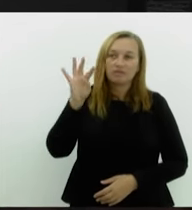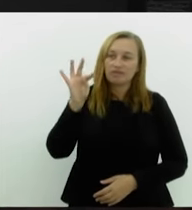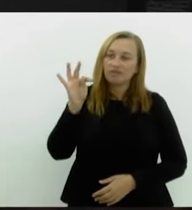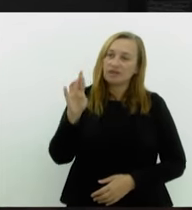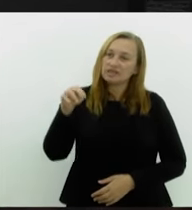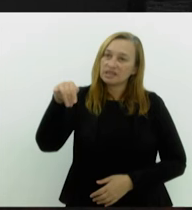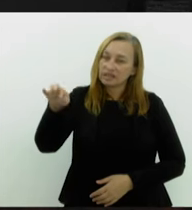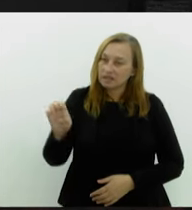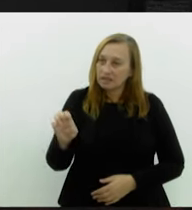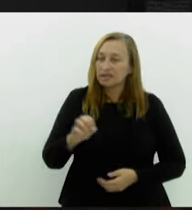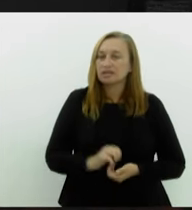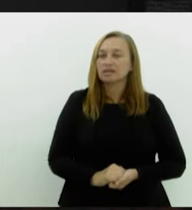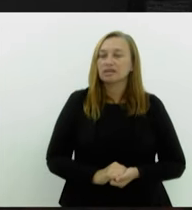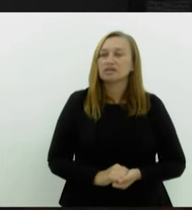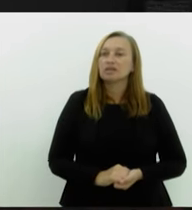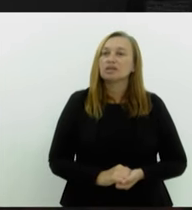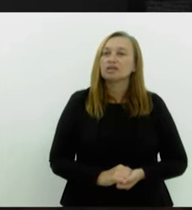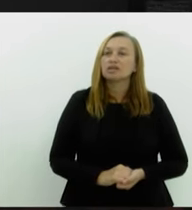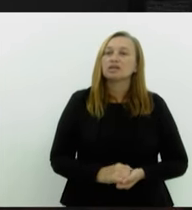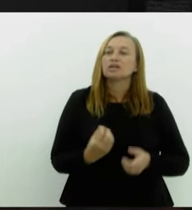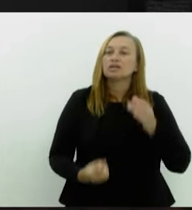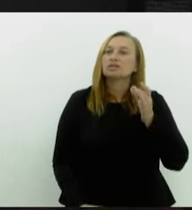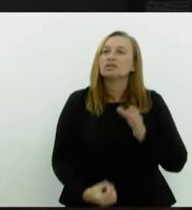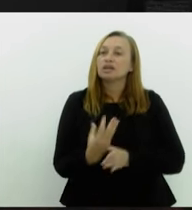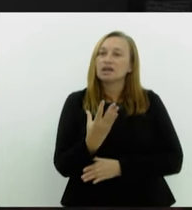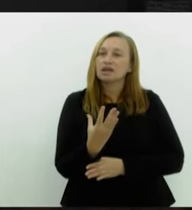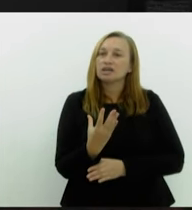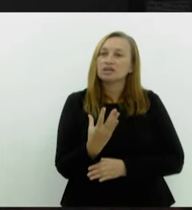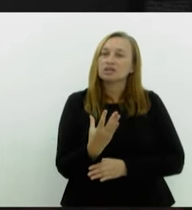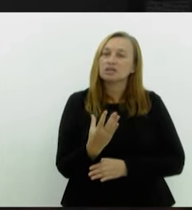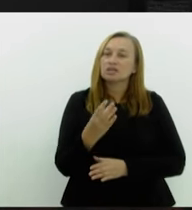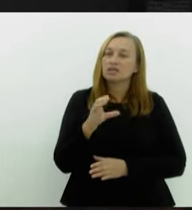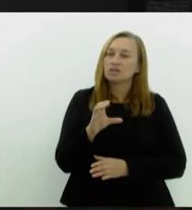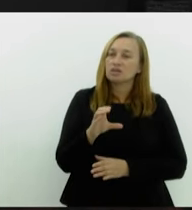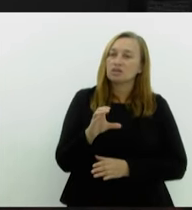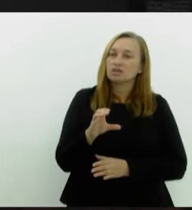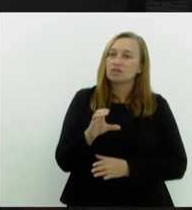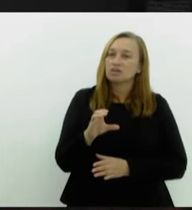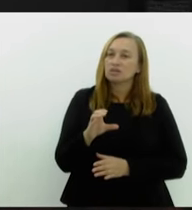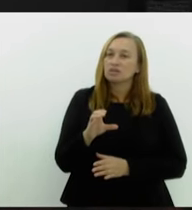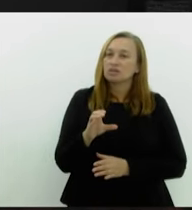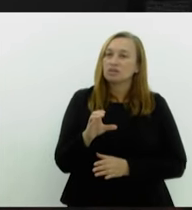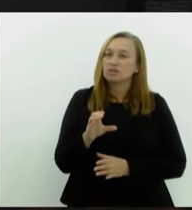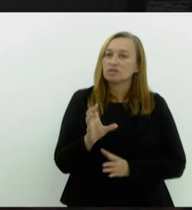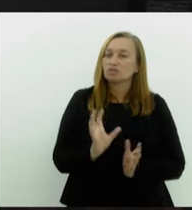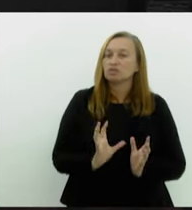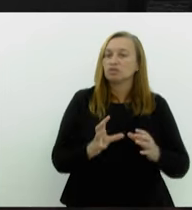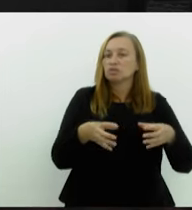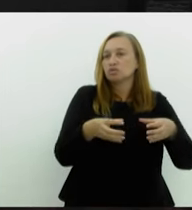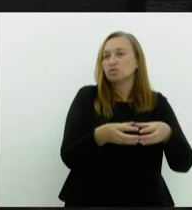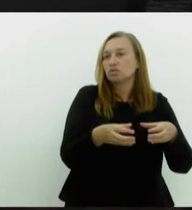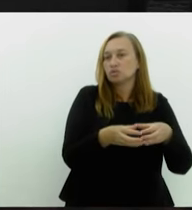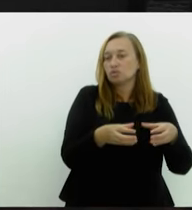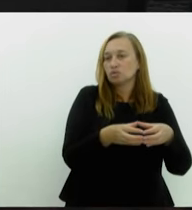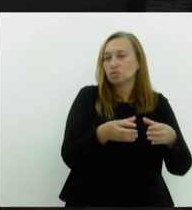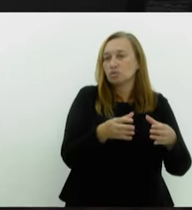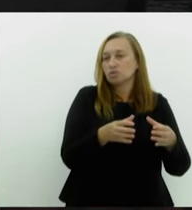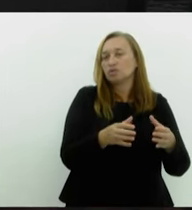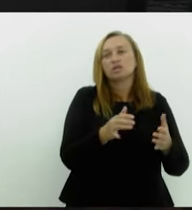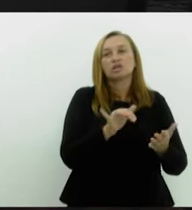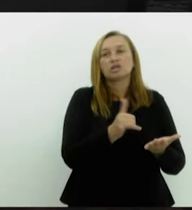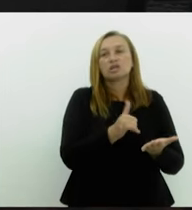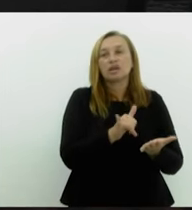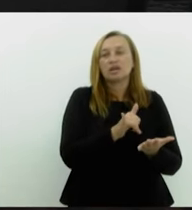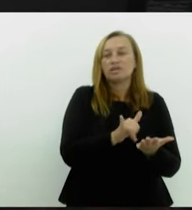Mota, que dispõe sobre a criação de um canal de atendimento telefônico em todas as empresas prestadoras de serviço